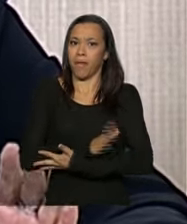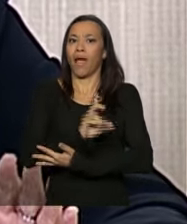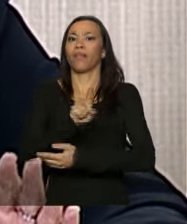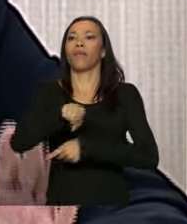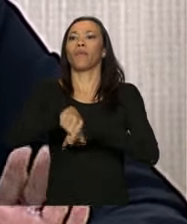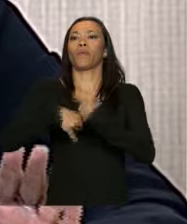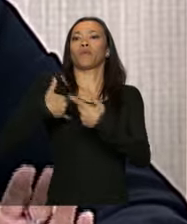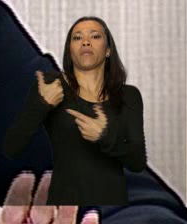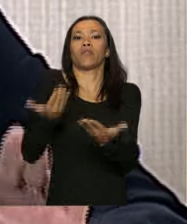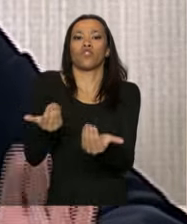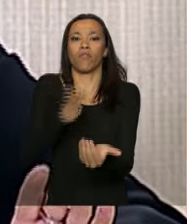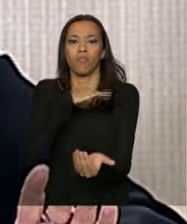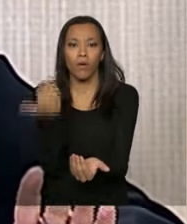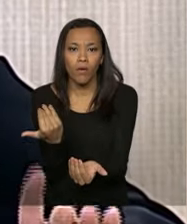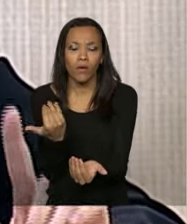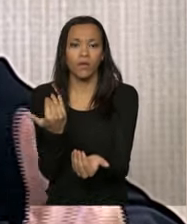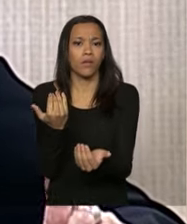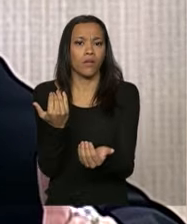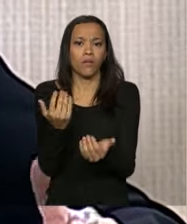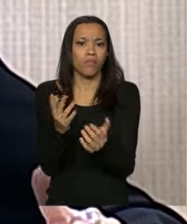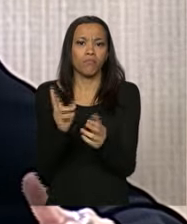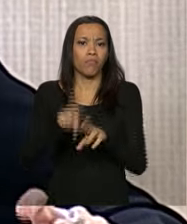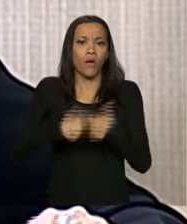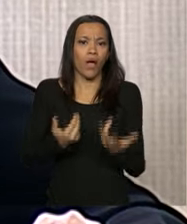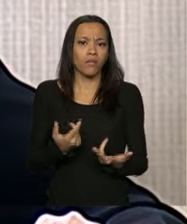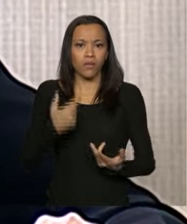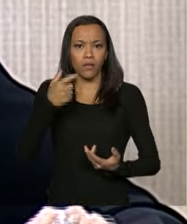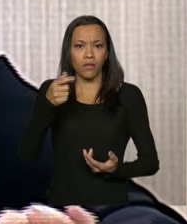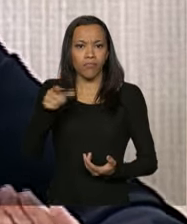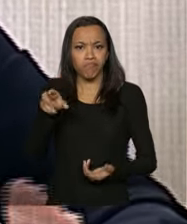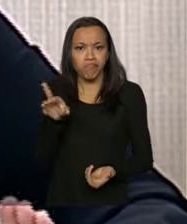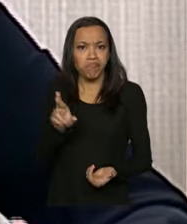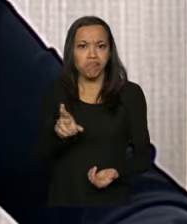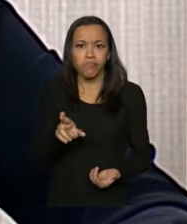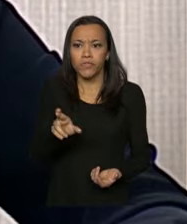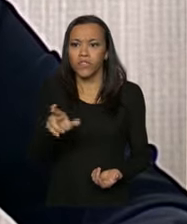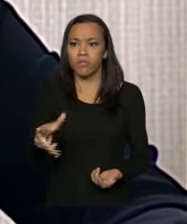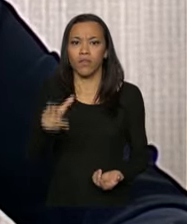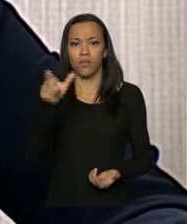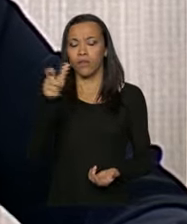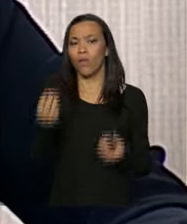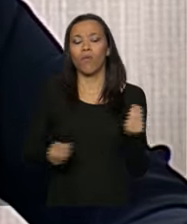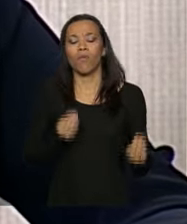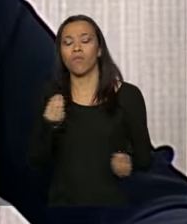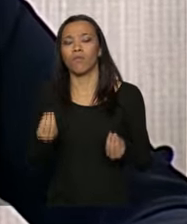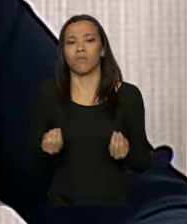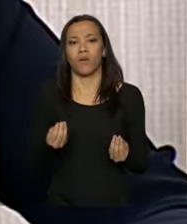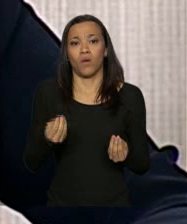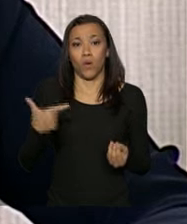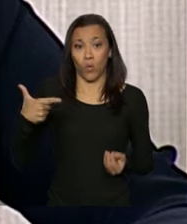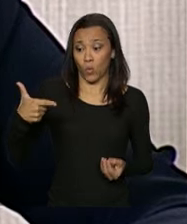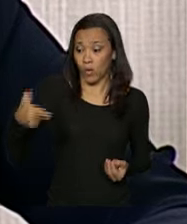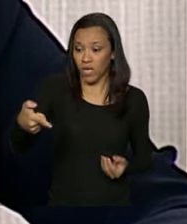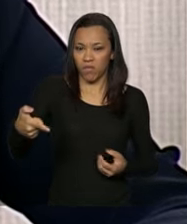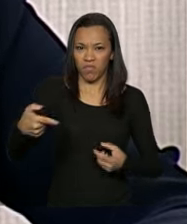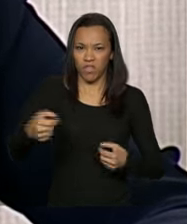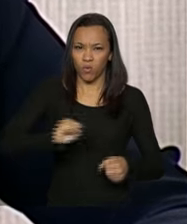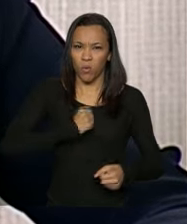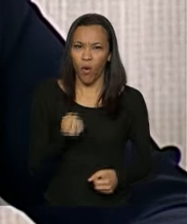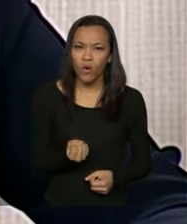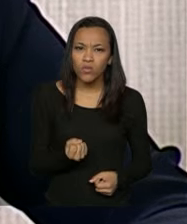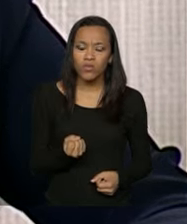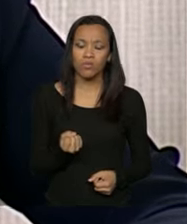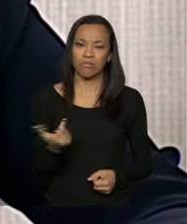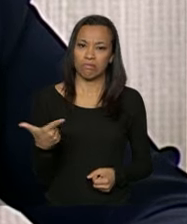morre. e morre pelo simples fato de ser diferente. Não tem outra alternativa. O crime do ódio, ele se